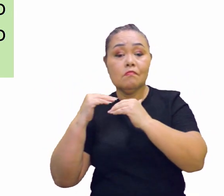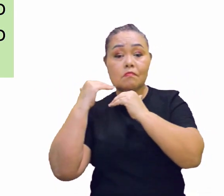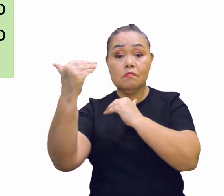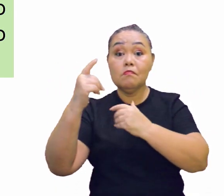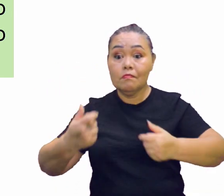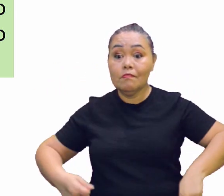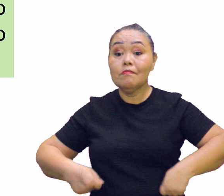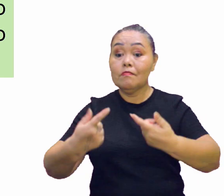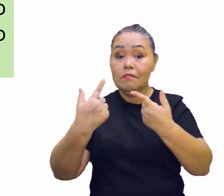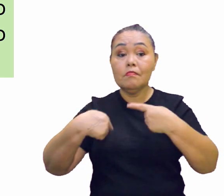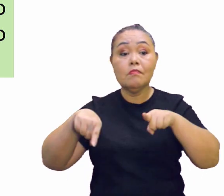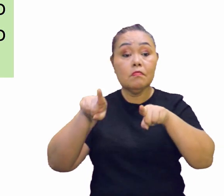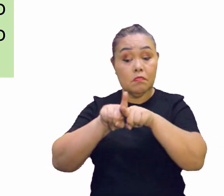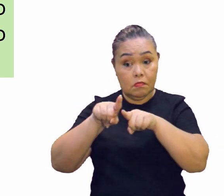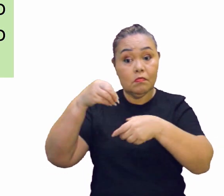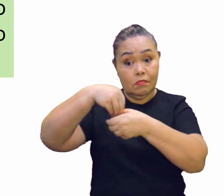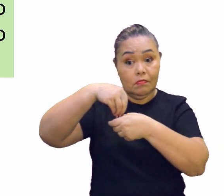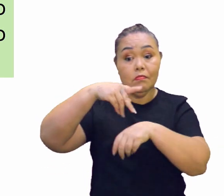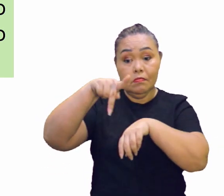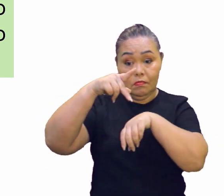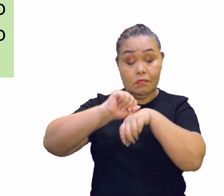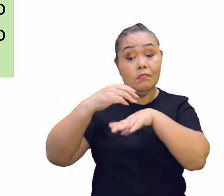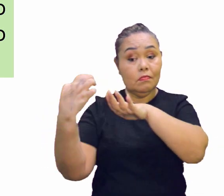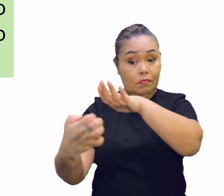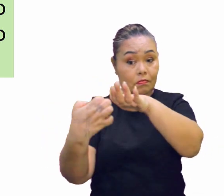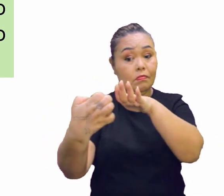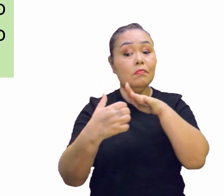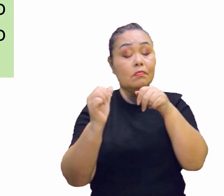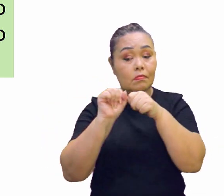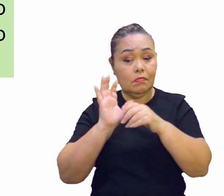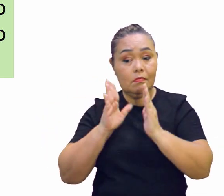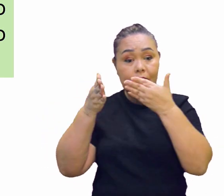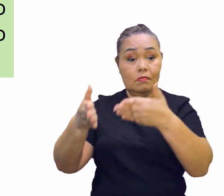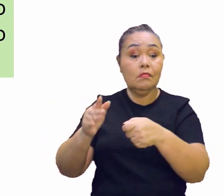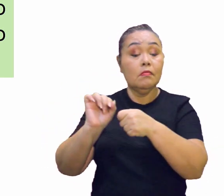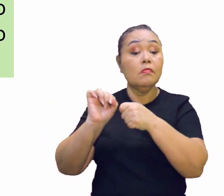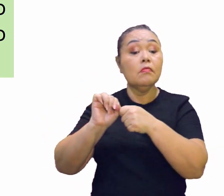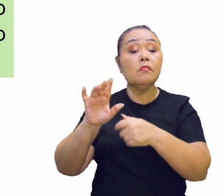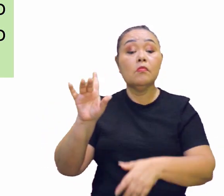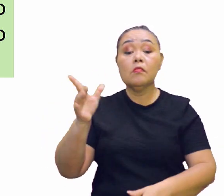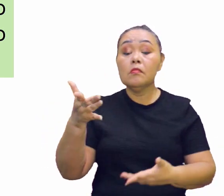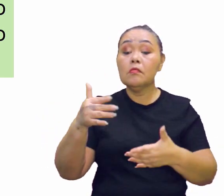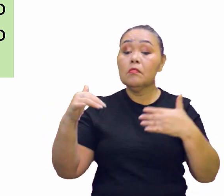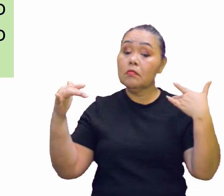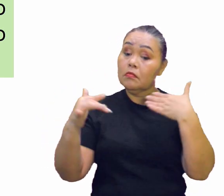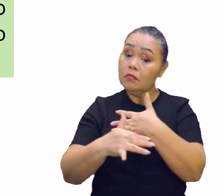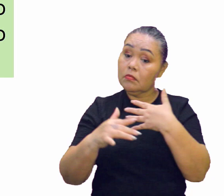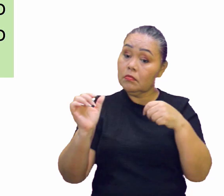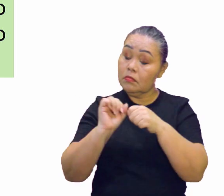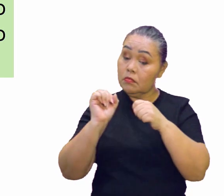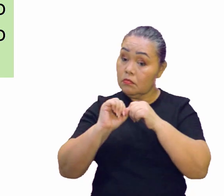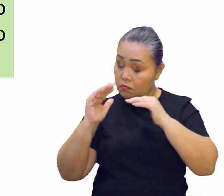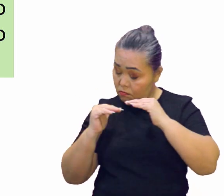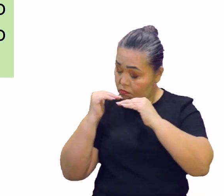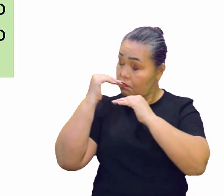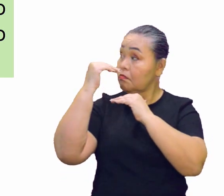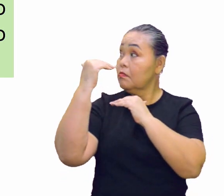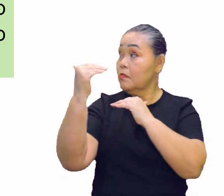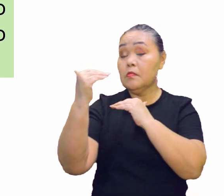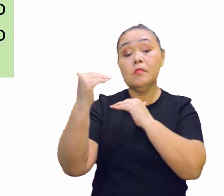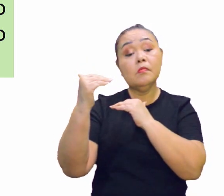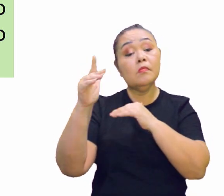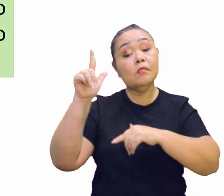padrão de consumo doméstico em muitas empresas. Então, é por isso que ocorre a região concentrada, né? Urbanização e alto grau